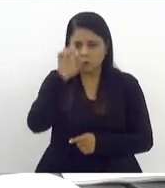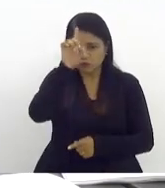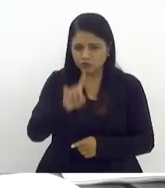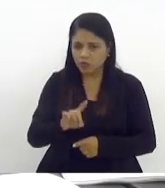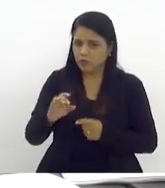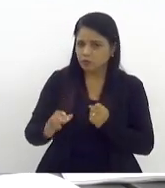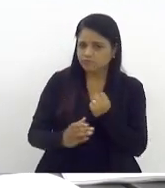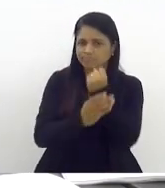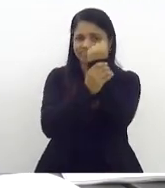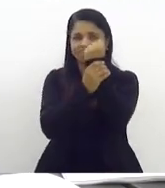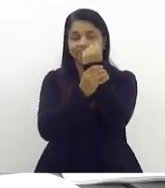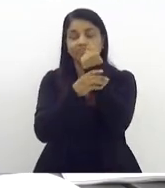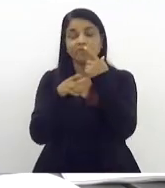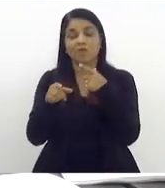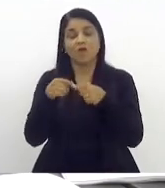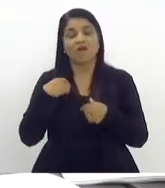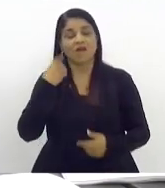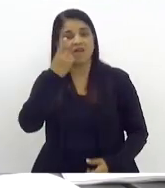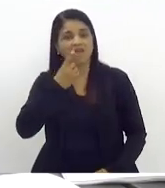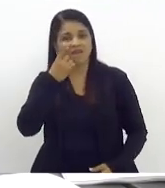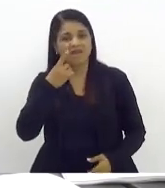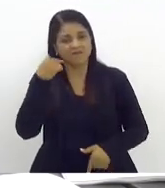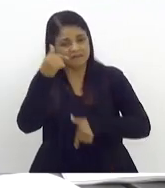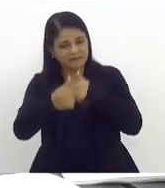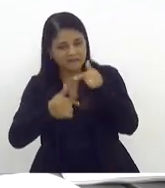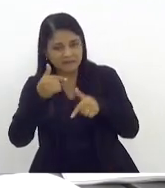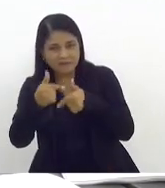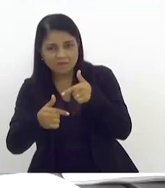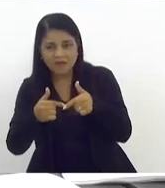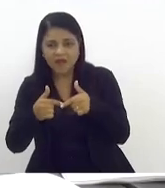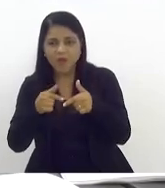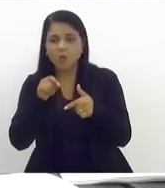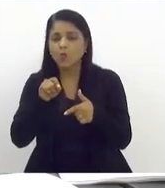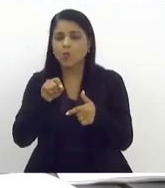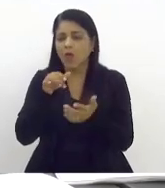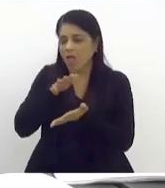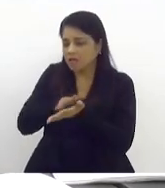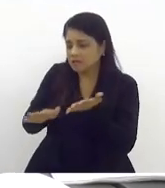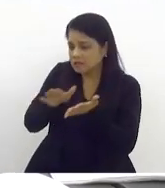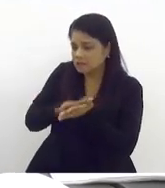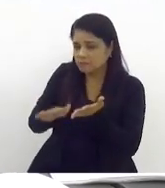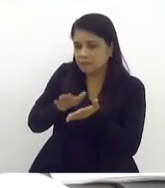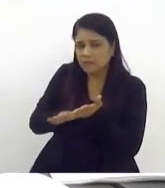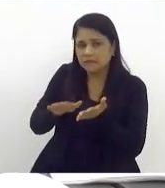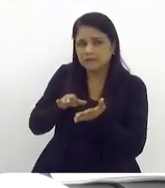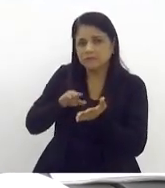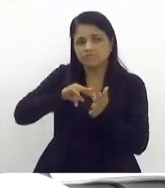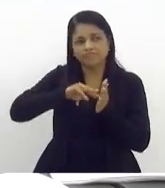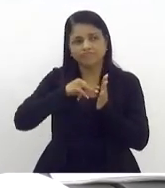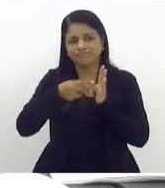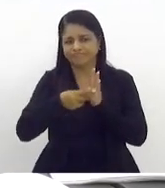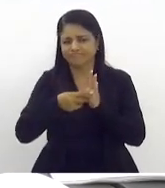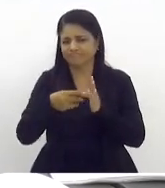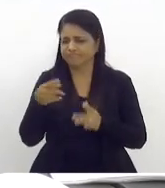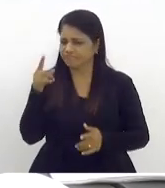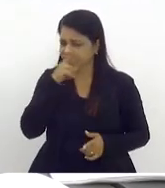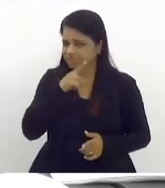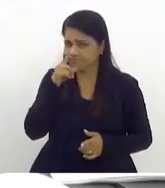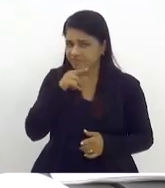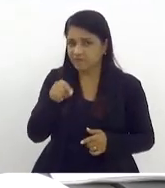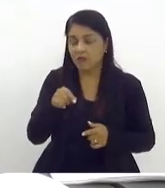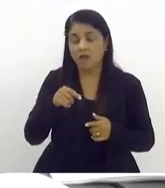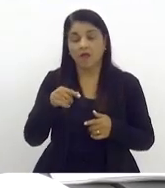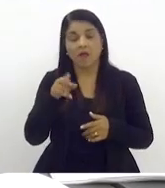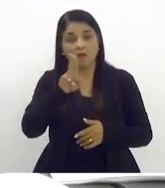ele trabalha com uma visão sobre o que é despesa que é absolutamente equivocado. A universidade pública, ela é mais